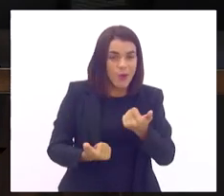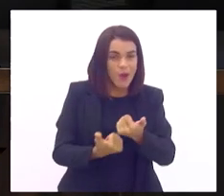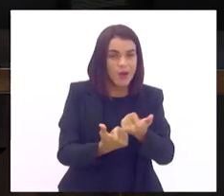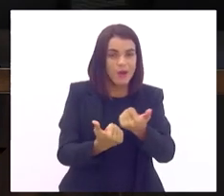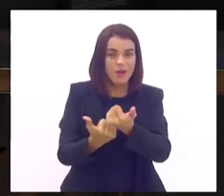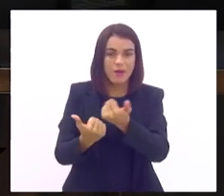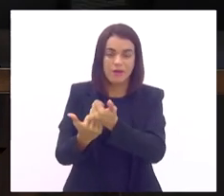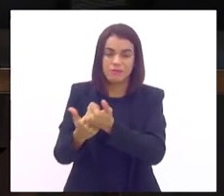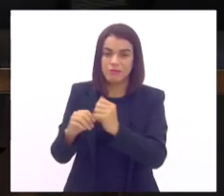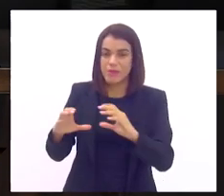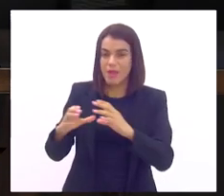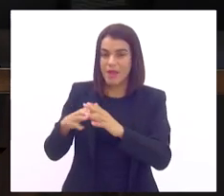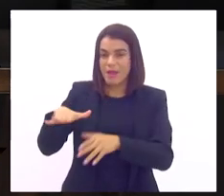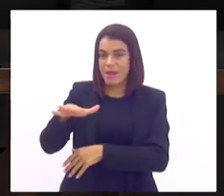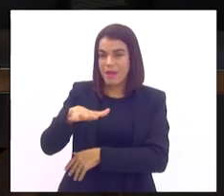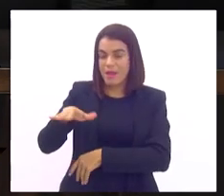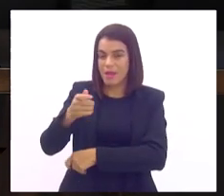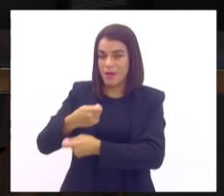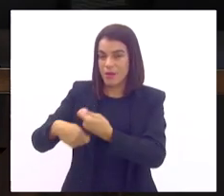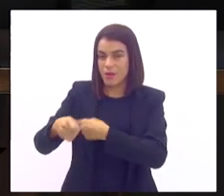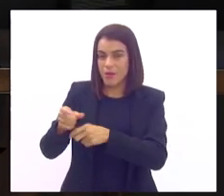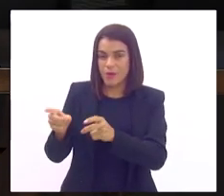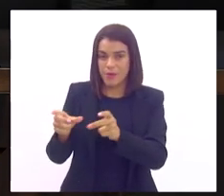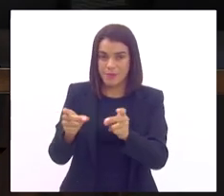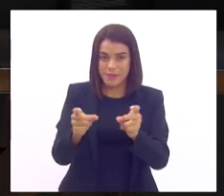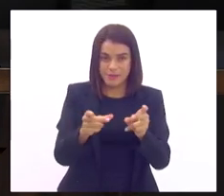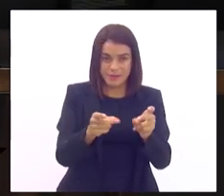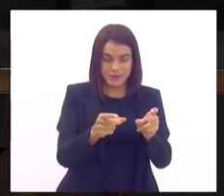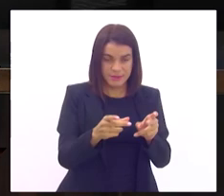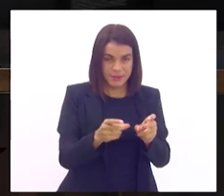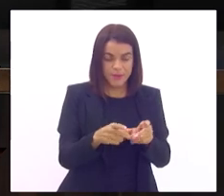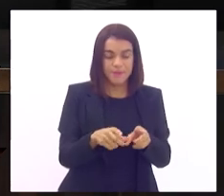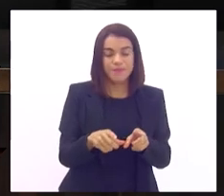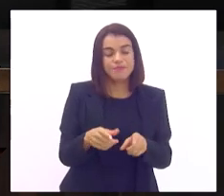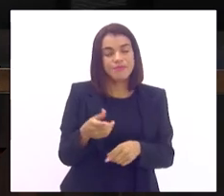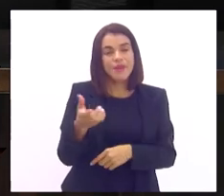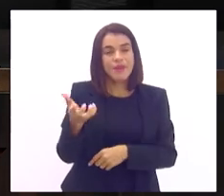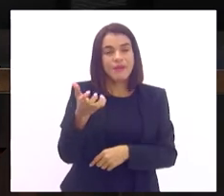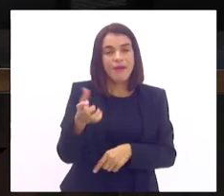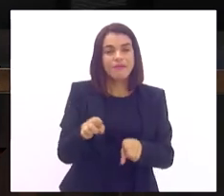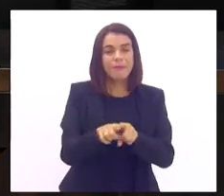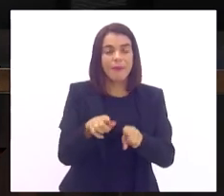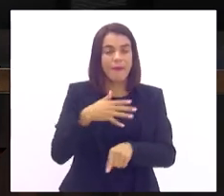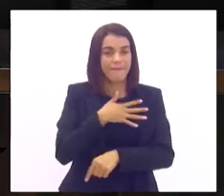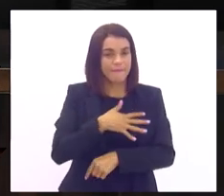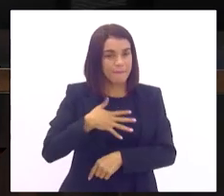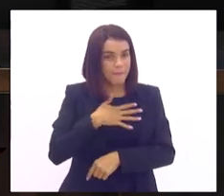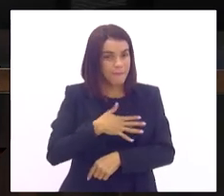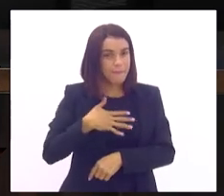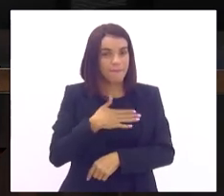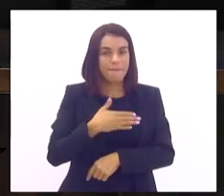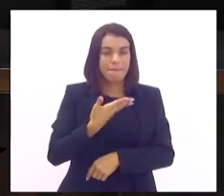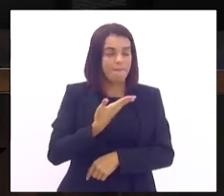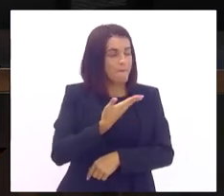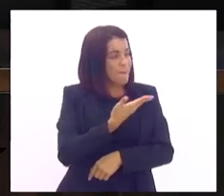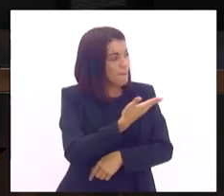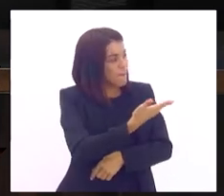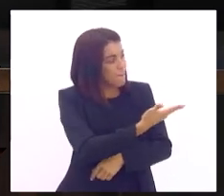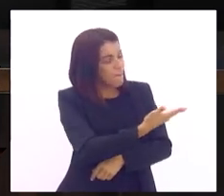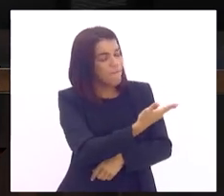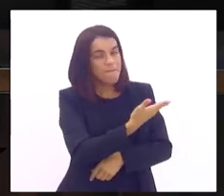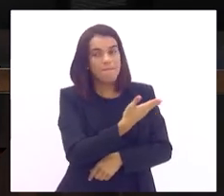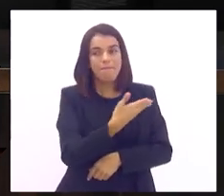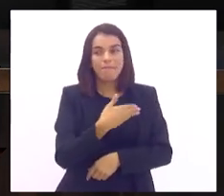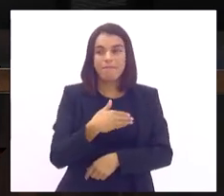né? E quero cumprimentar a todos da mesa, o Romai, mandar um